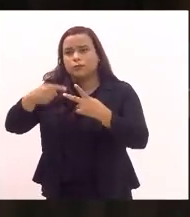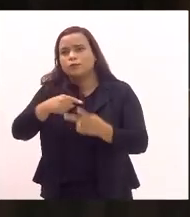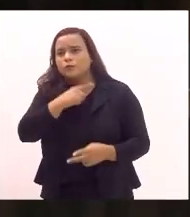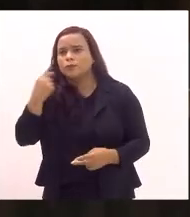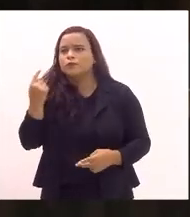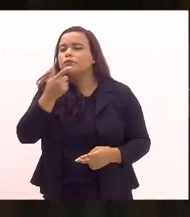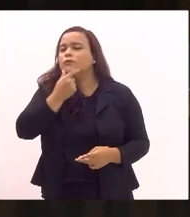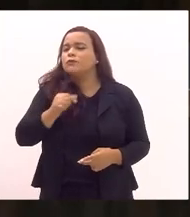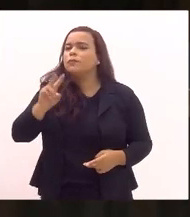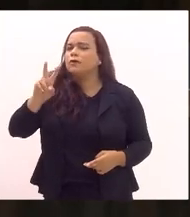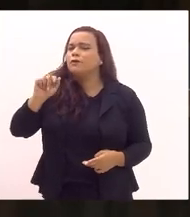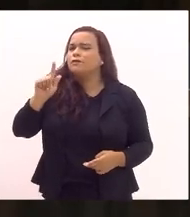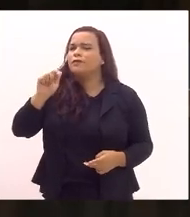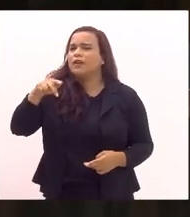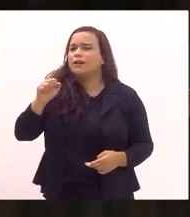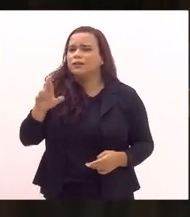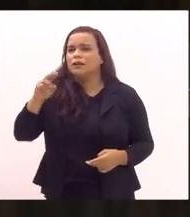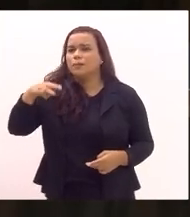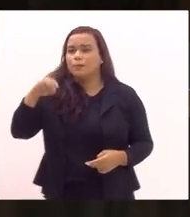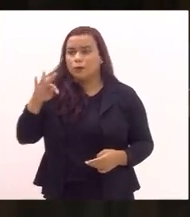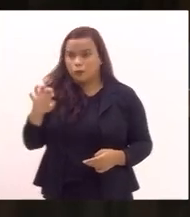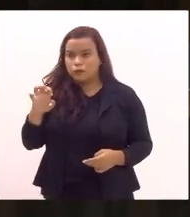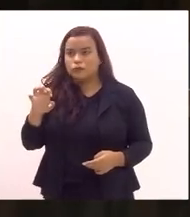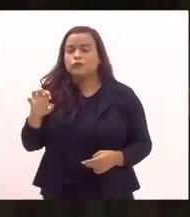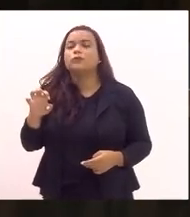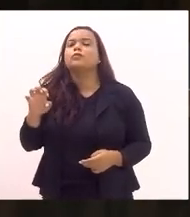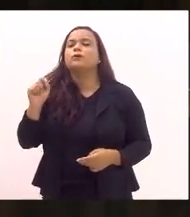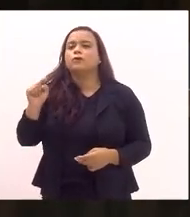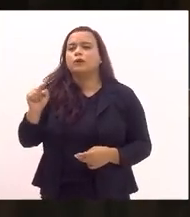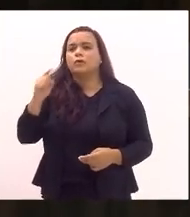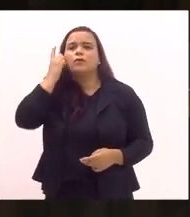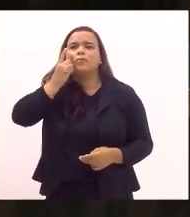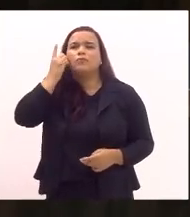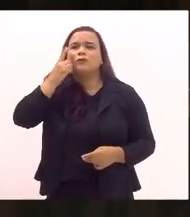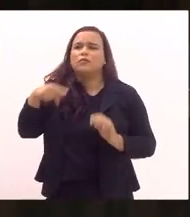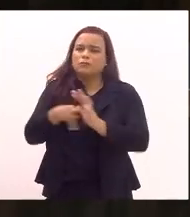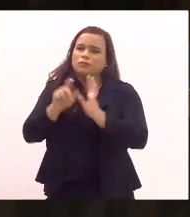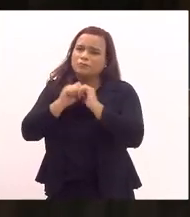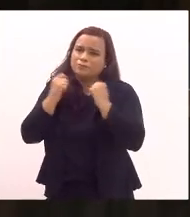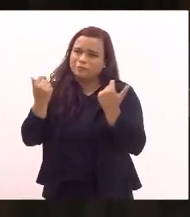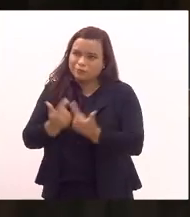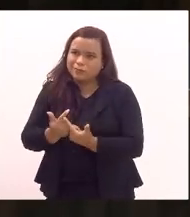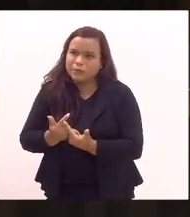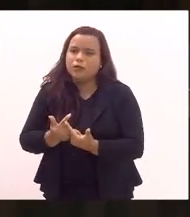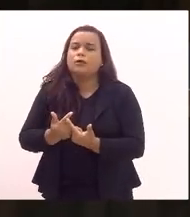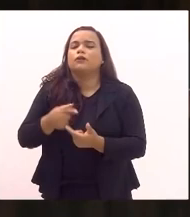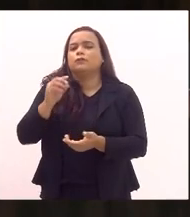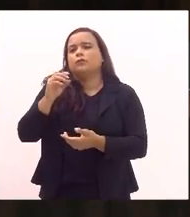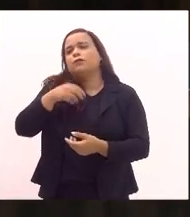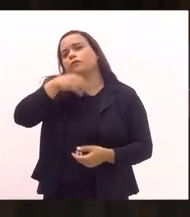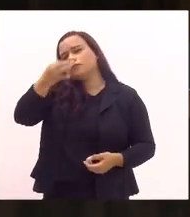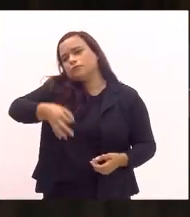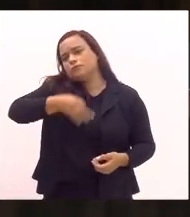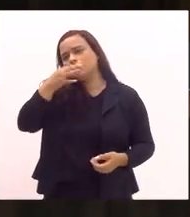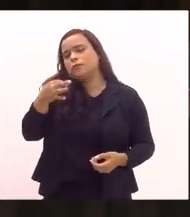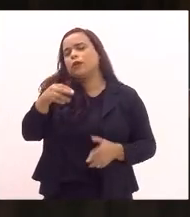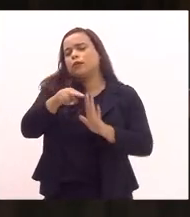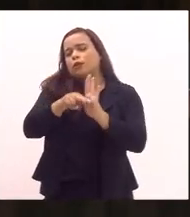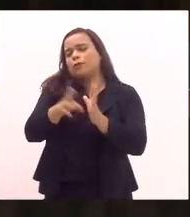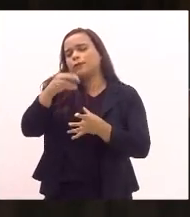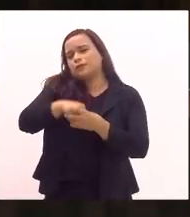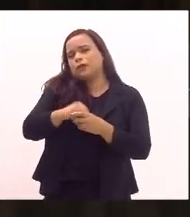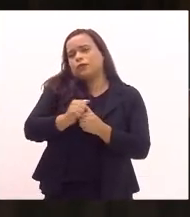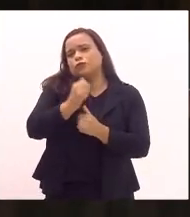ao Wagner Montes dos Santos Deputado da Assembleia Legislativa do Estado do Rio de Janeiro parecer da comissão de normas internas e proposições externas